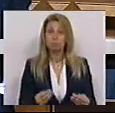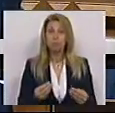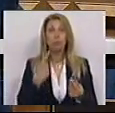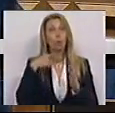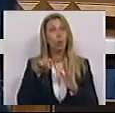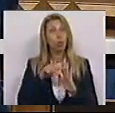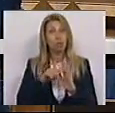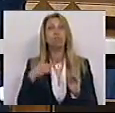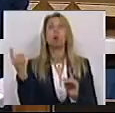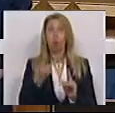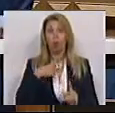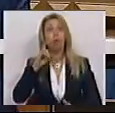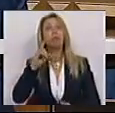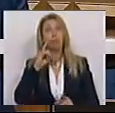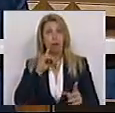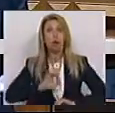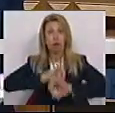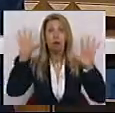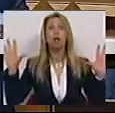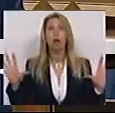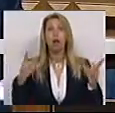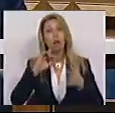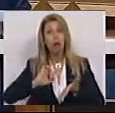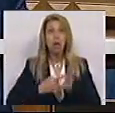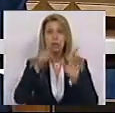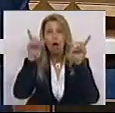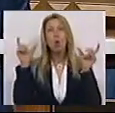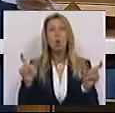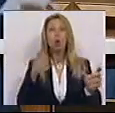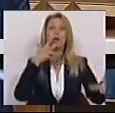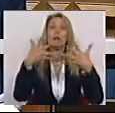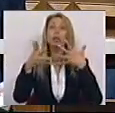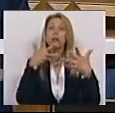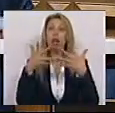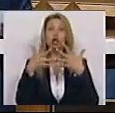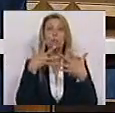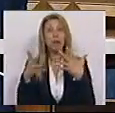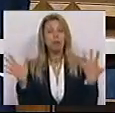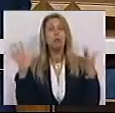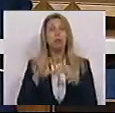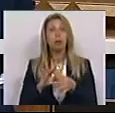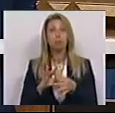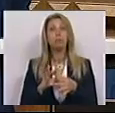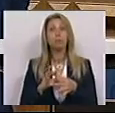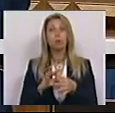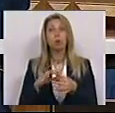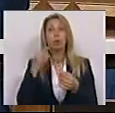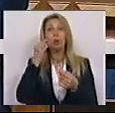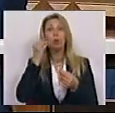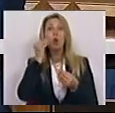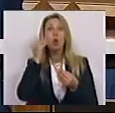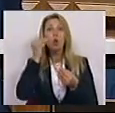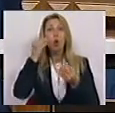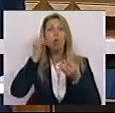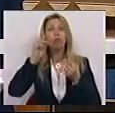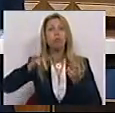que nós defendemos, obviamente, que é a necessidade de controle e transparência sobre a expedição de